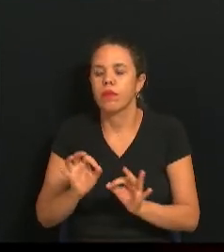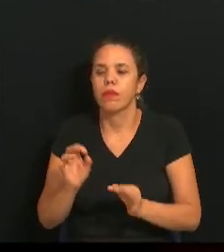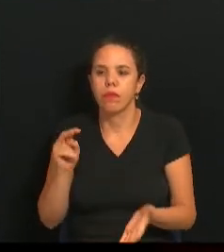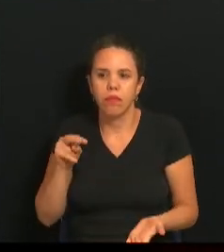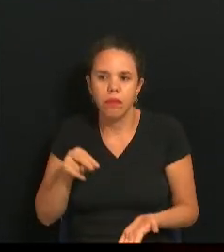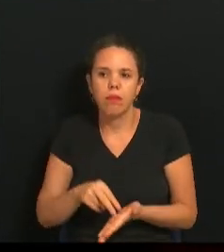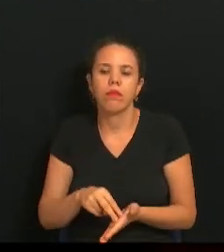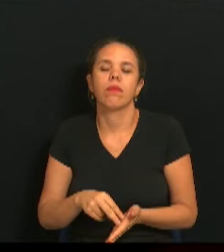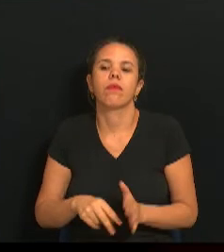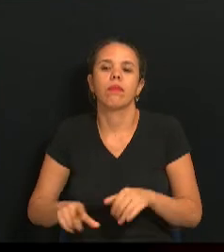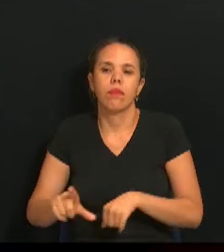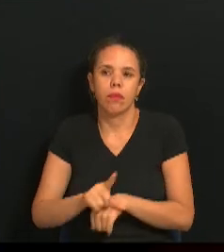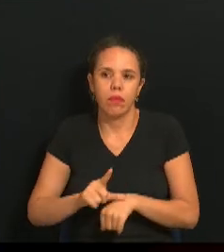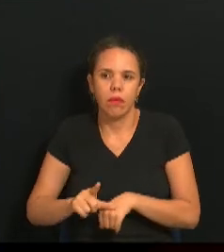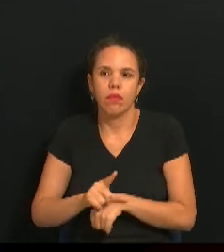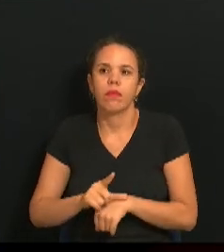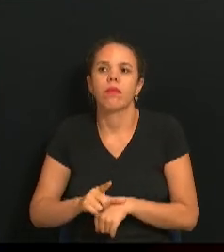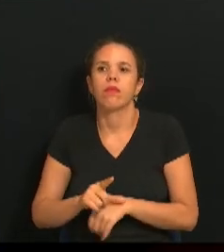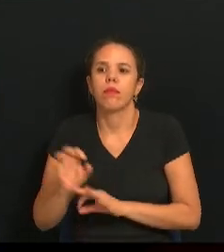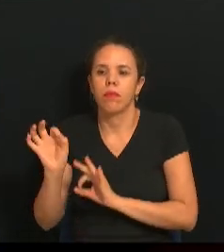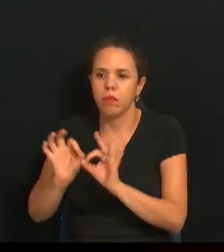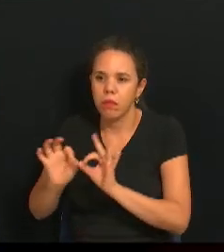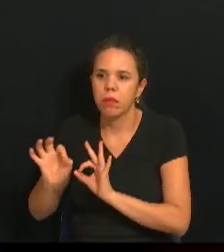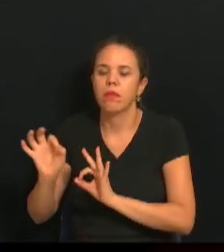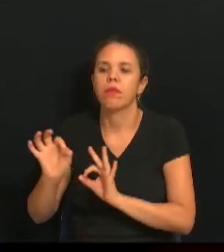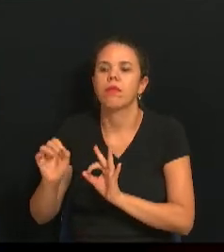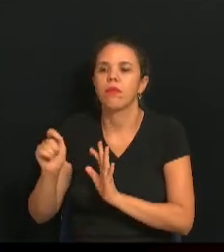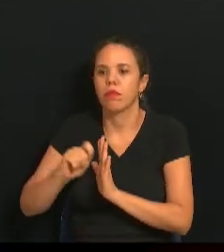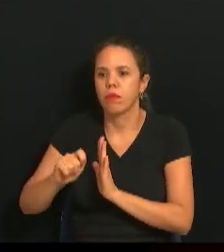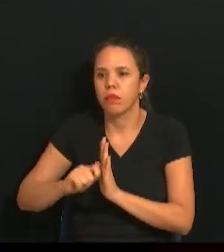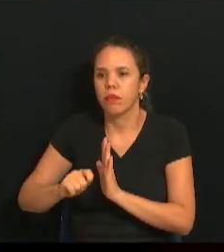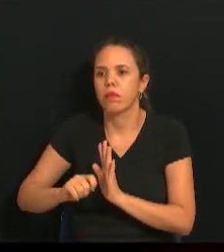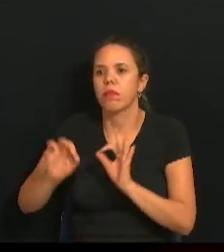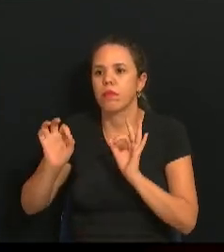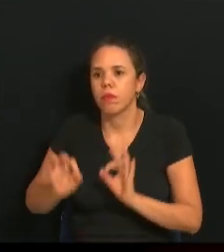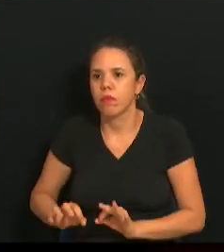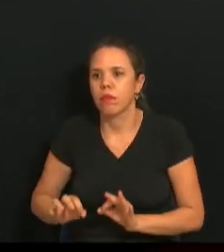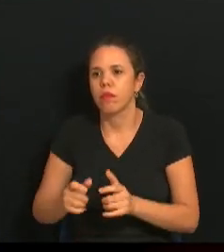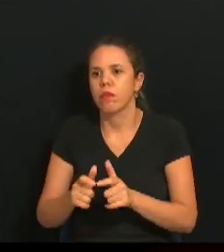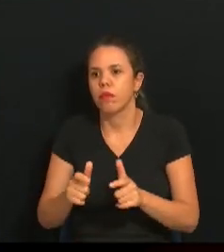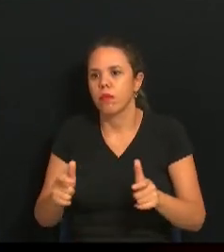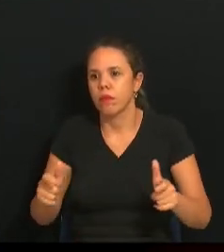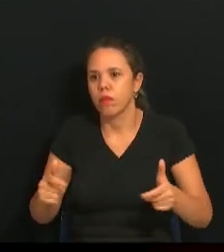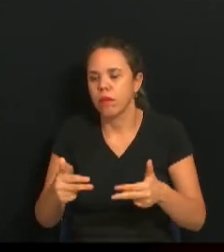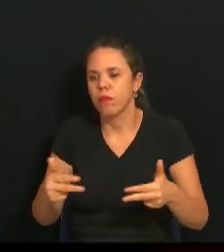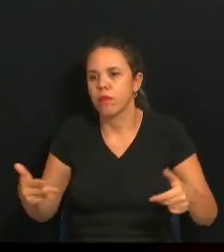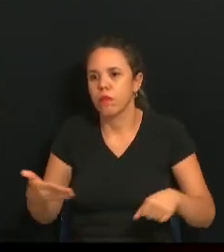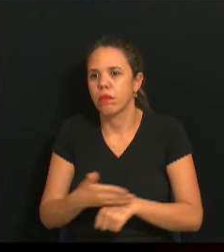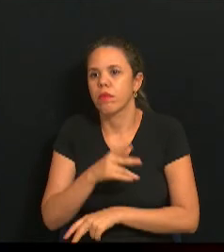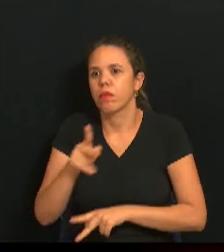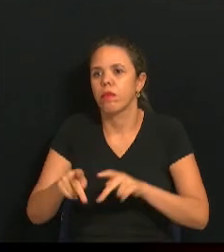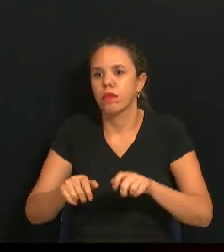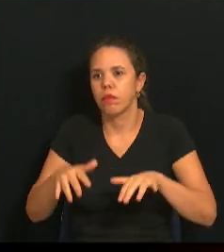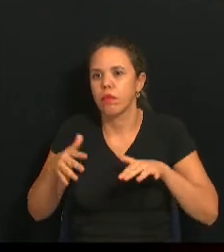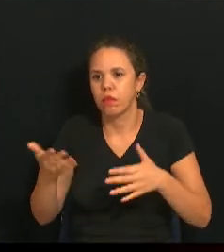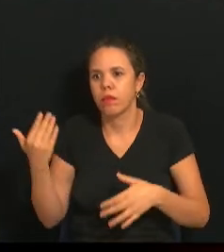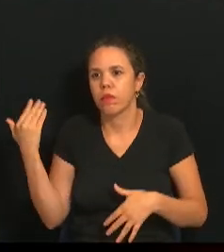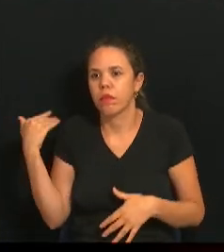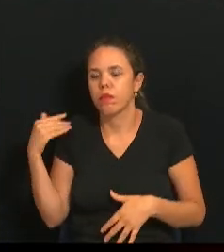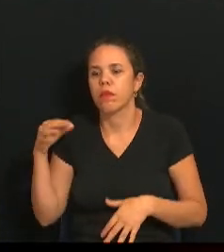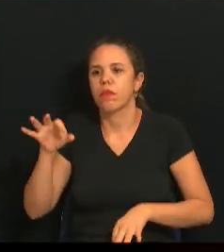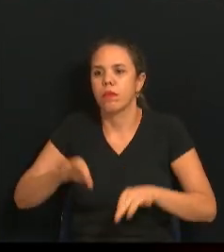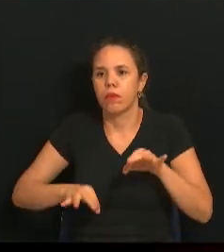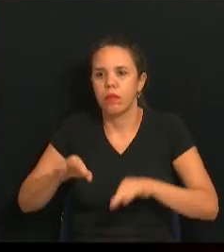A legislação foi muito bem elaborada, houve realmente fartíssimas participações populares, oficinas